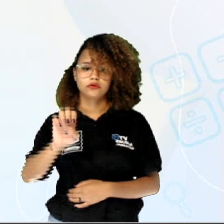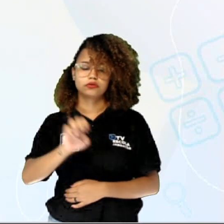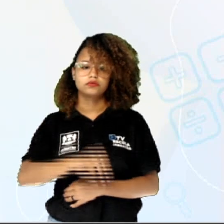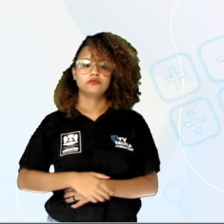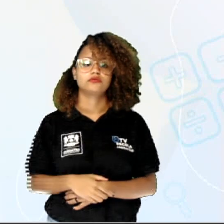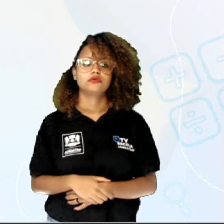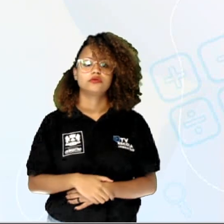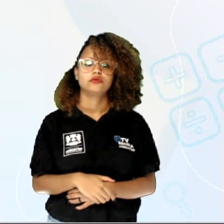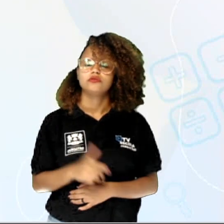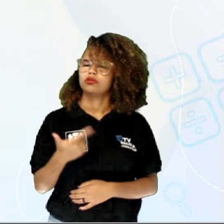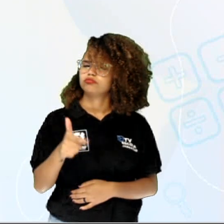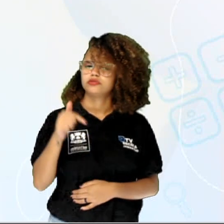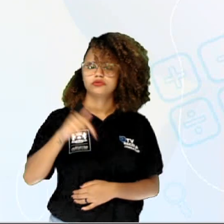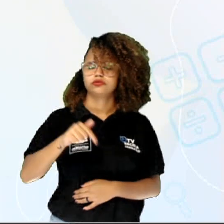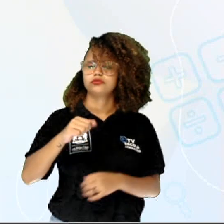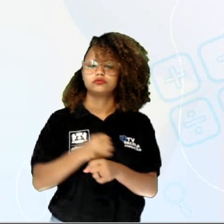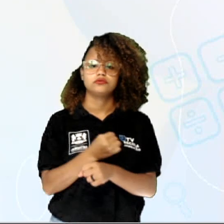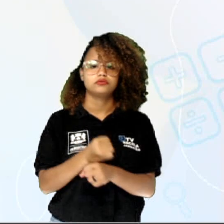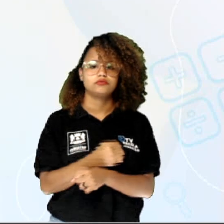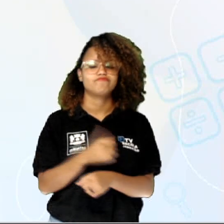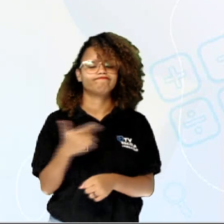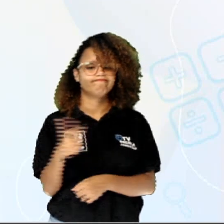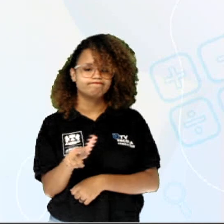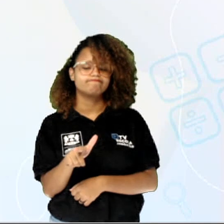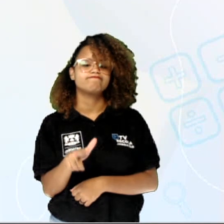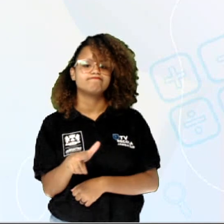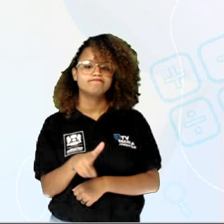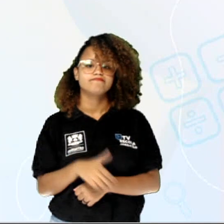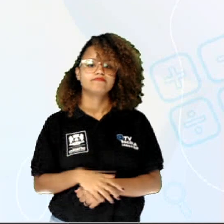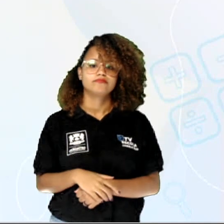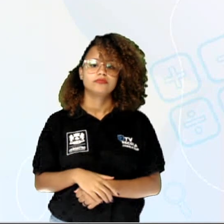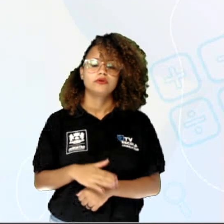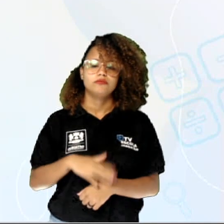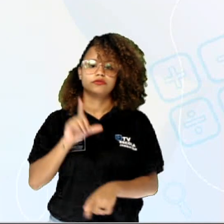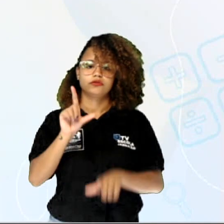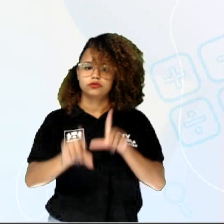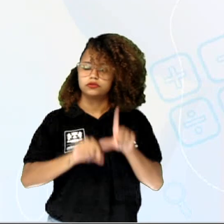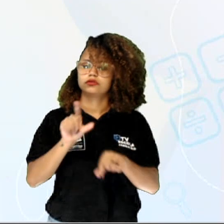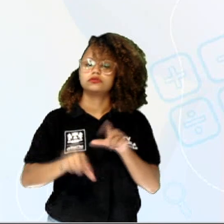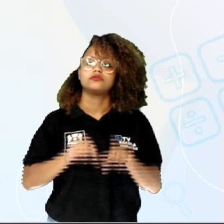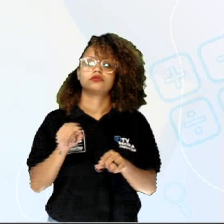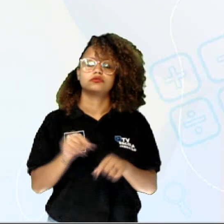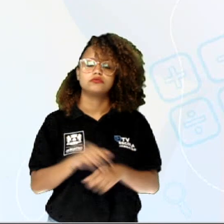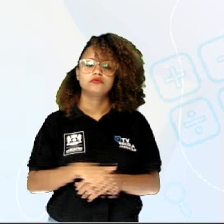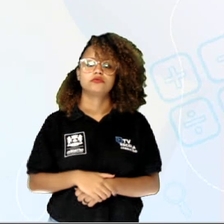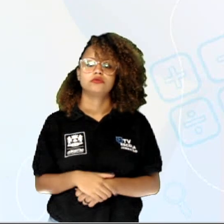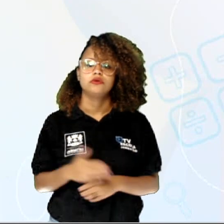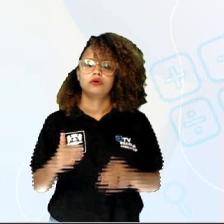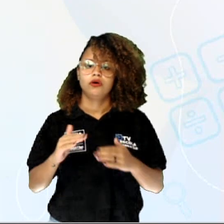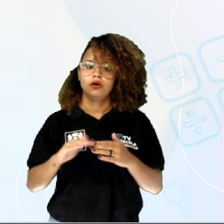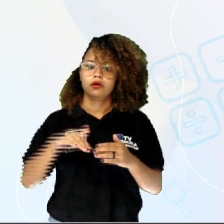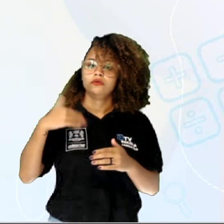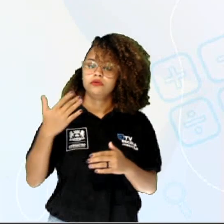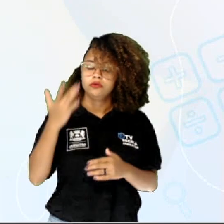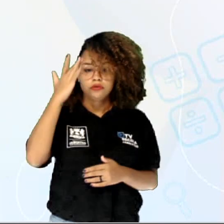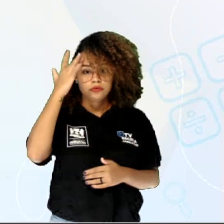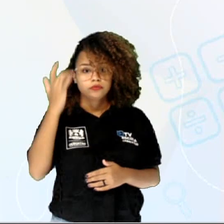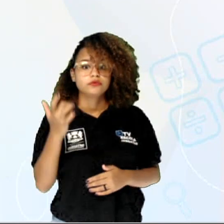inversamente proporcionais. Então vai pegar lateralmente, olha lá, o x vai pegar o 120 e o 3 vai ficar junto com 80.